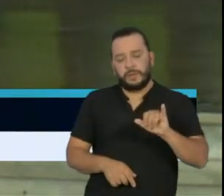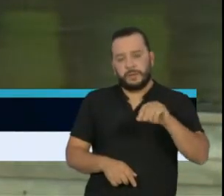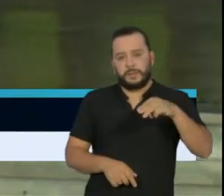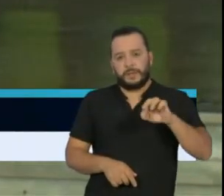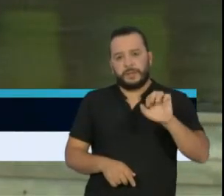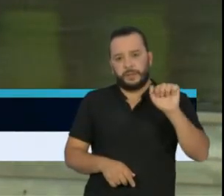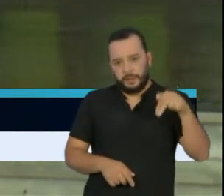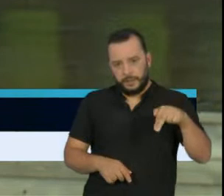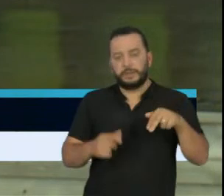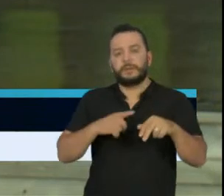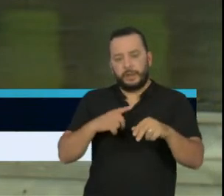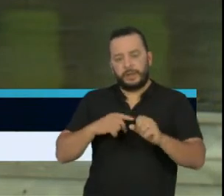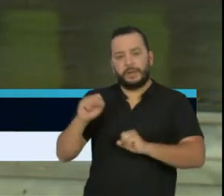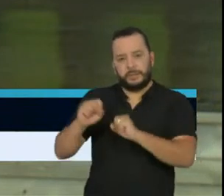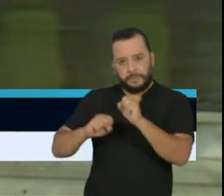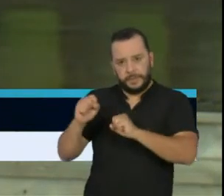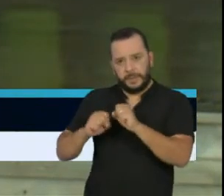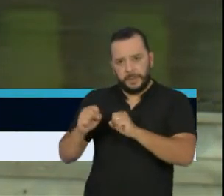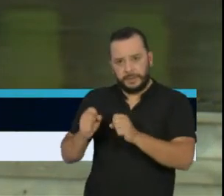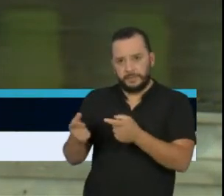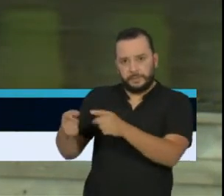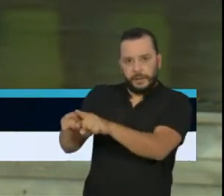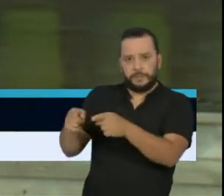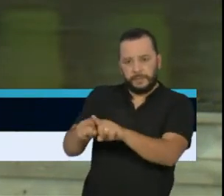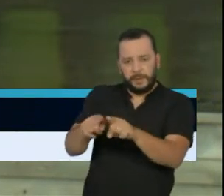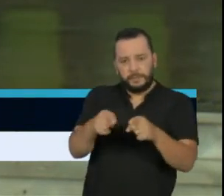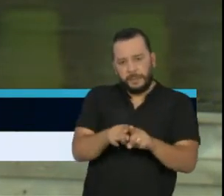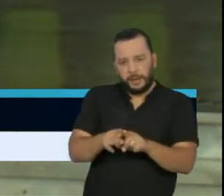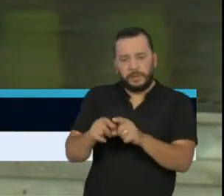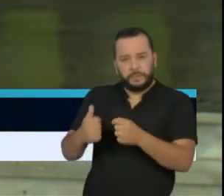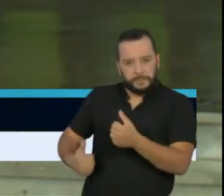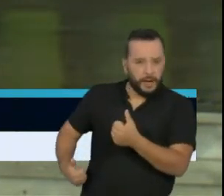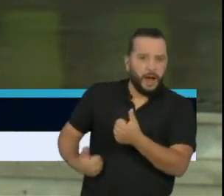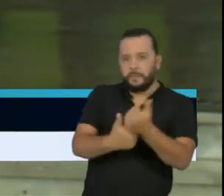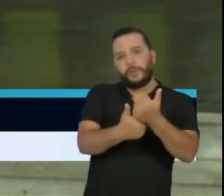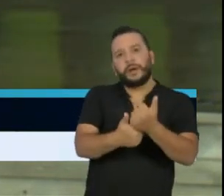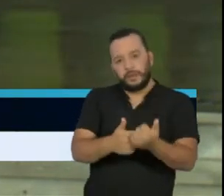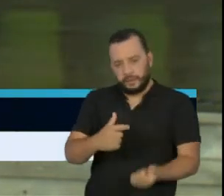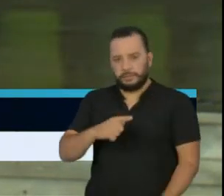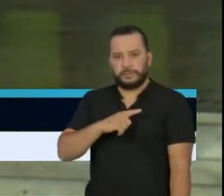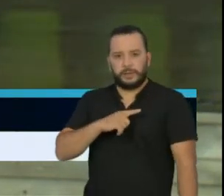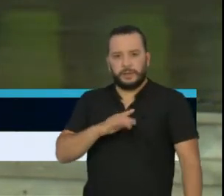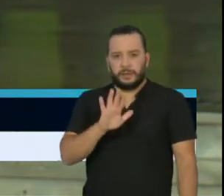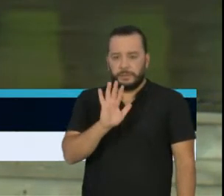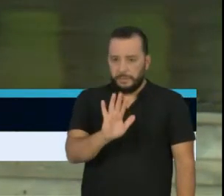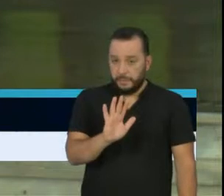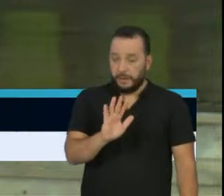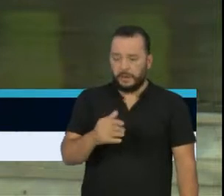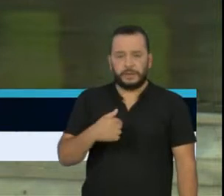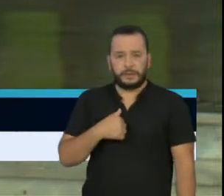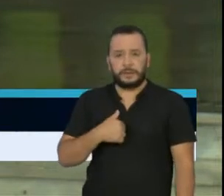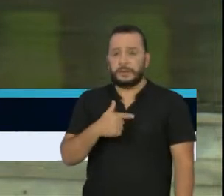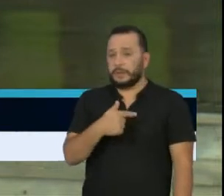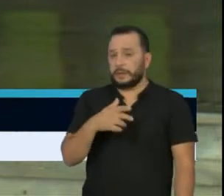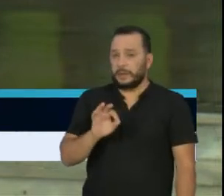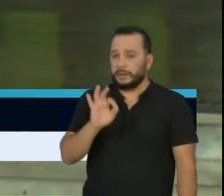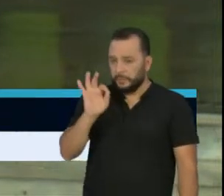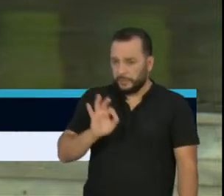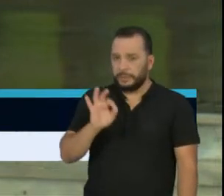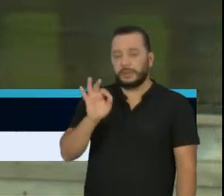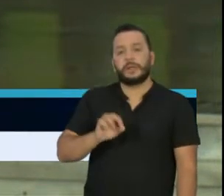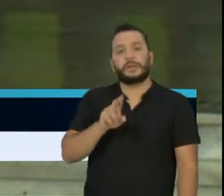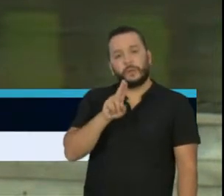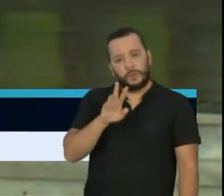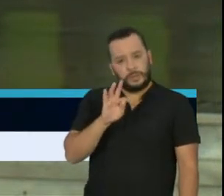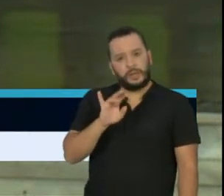e o Hospital Albert Einstein. Mas mesmo assim, nós estamos com 70% dos leitos de